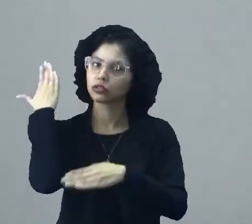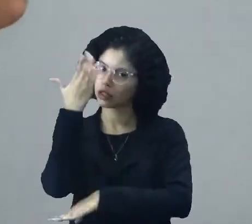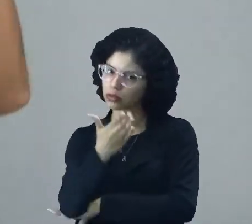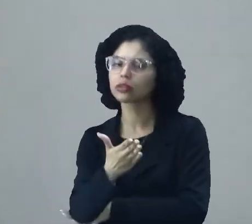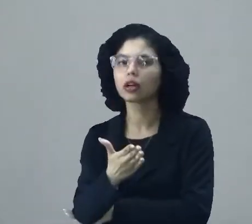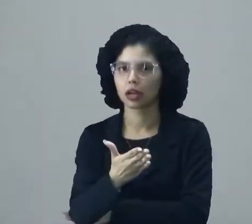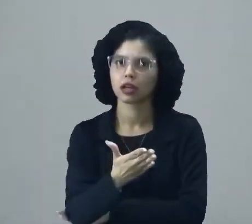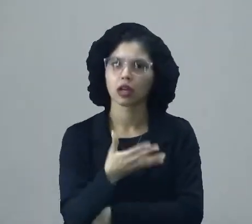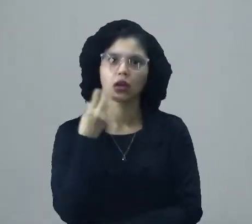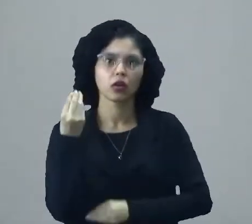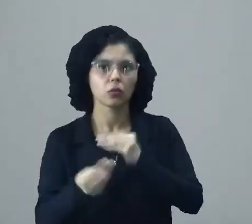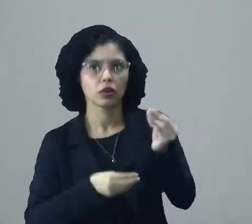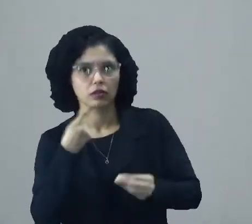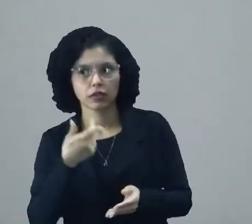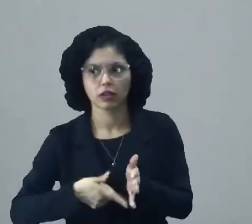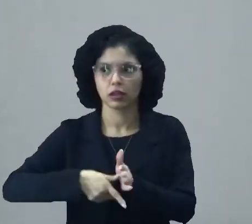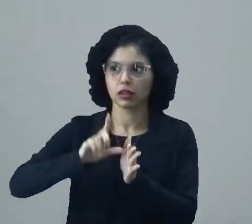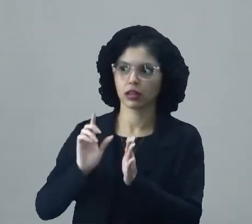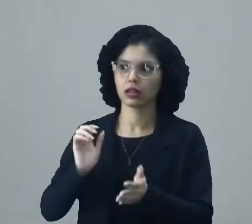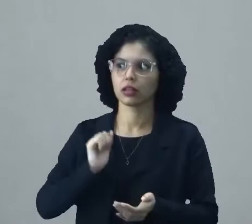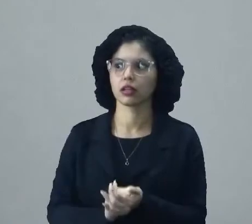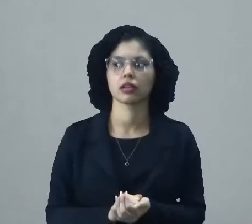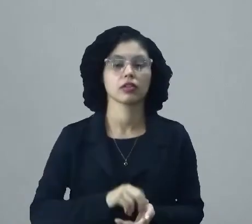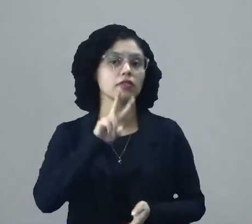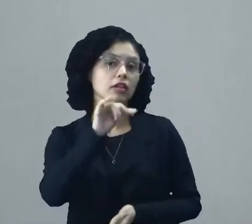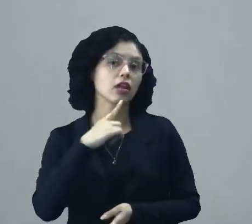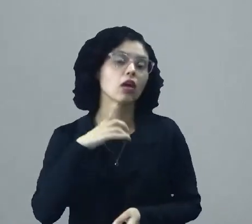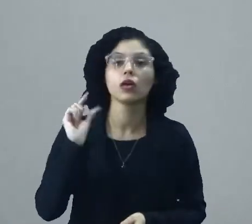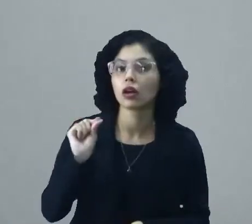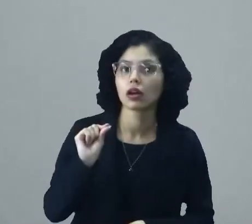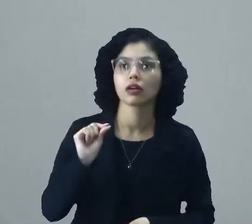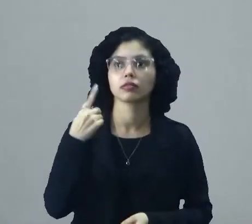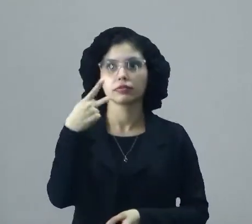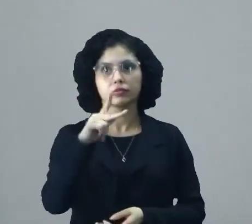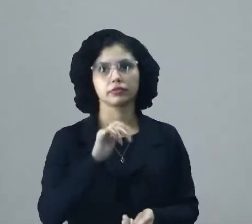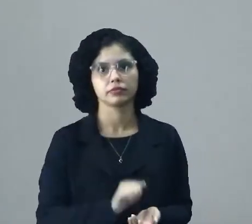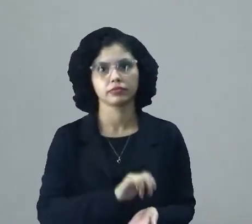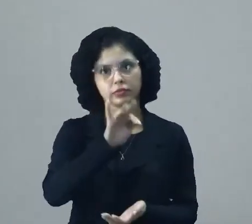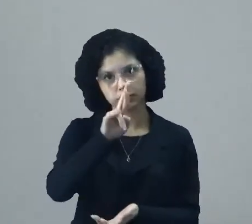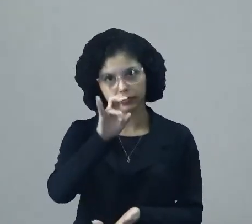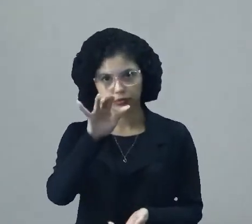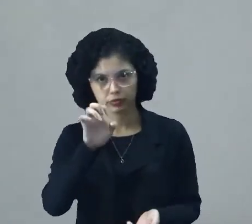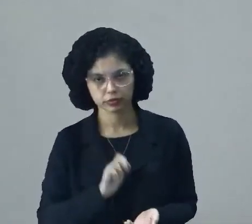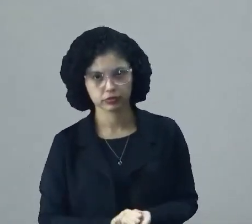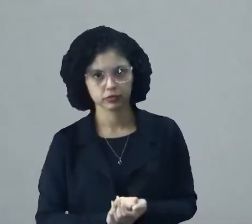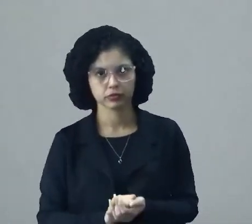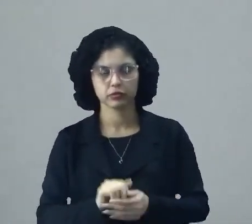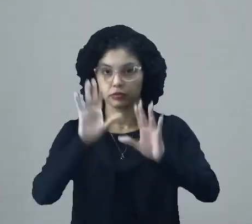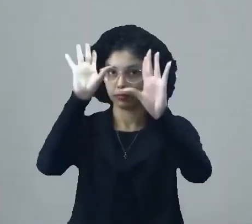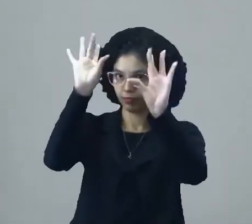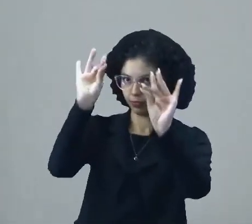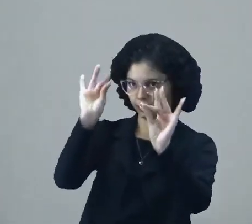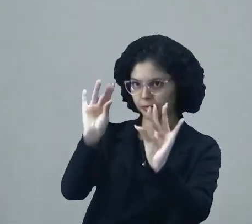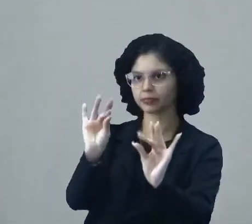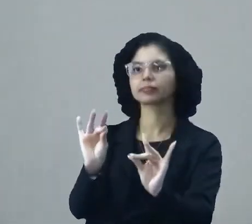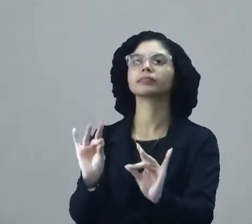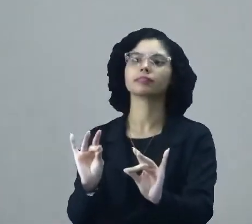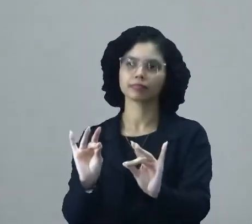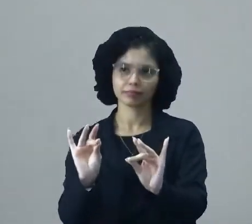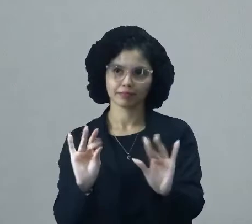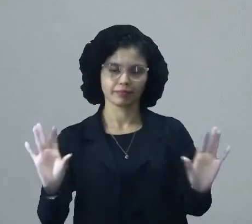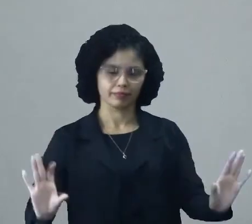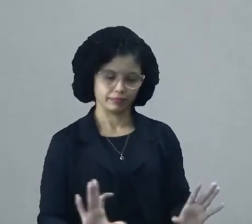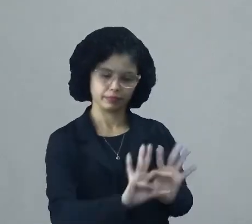direcionar. E como a gente já mencionou anteriormente, isso muito vai ter a ver com o seu biotipo. Então, tudo é uma questão de uma coisa vai